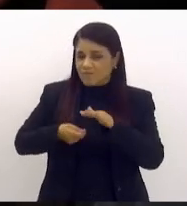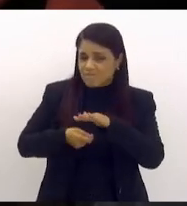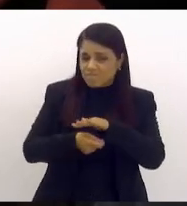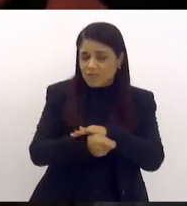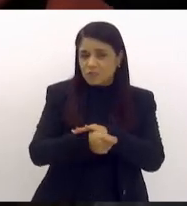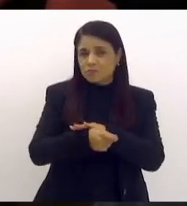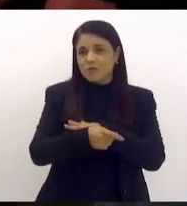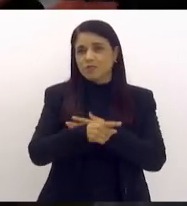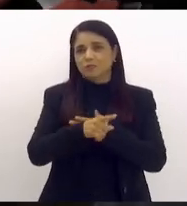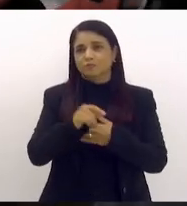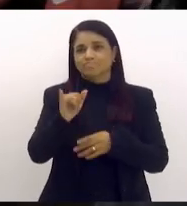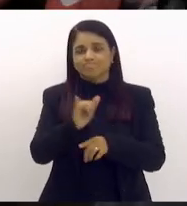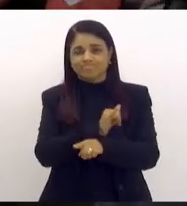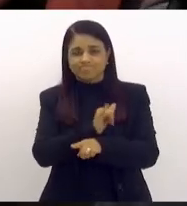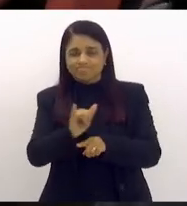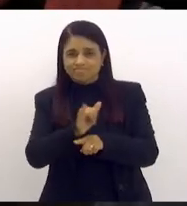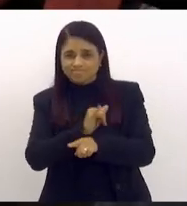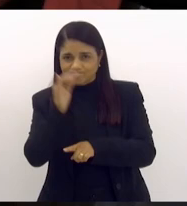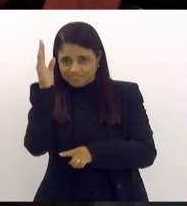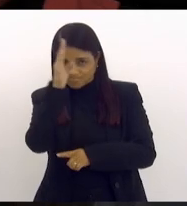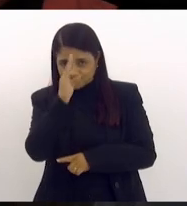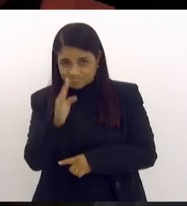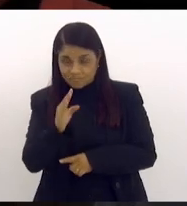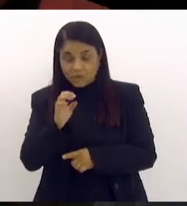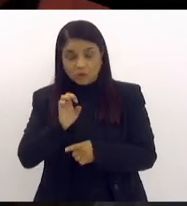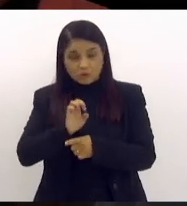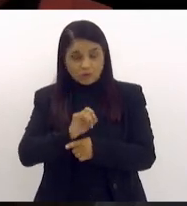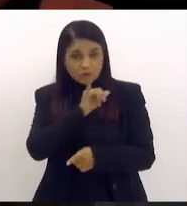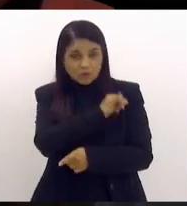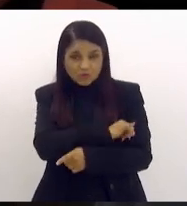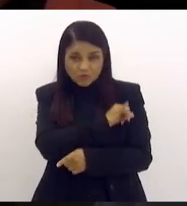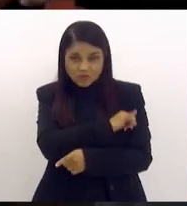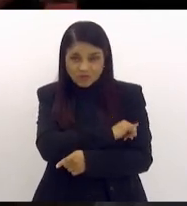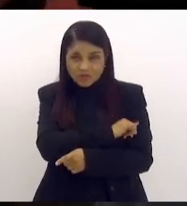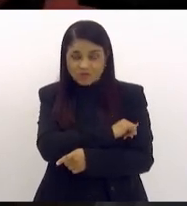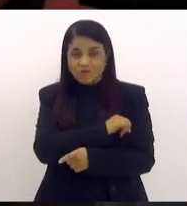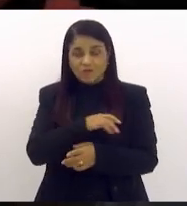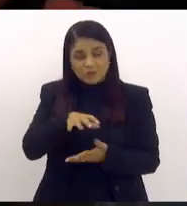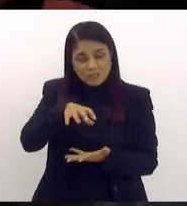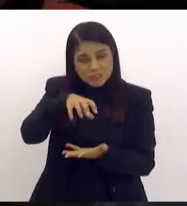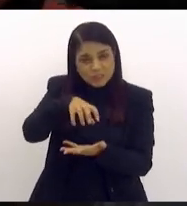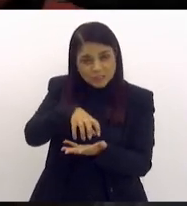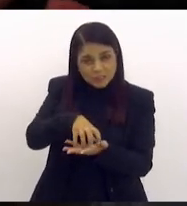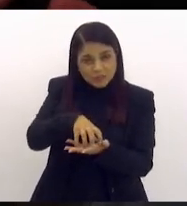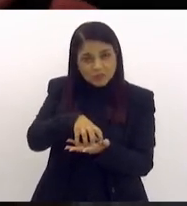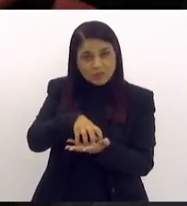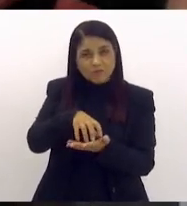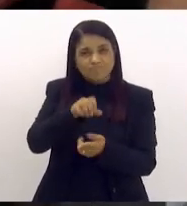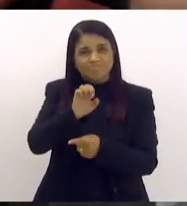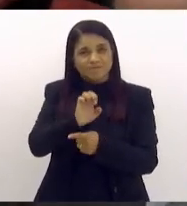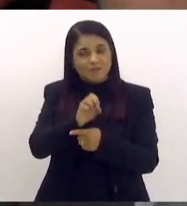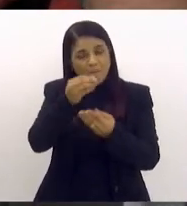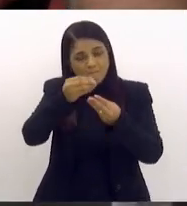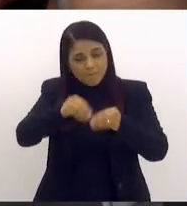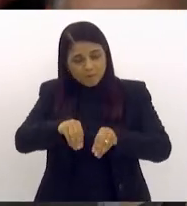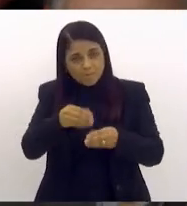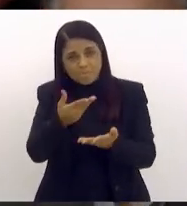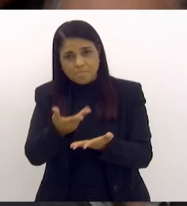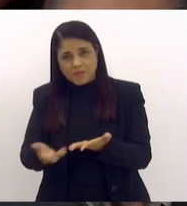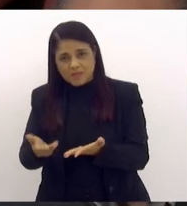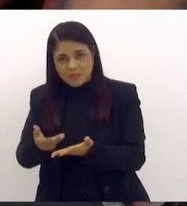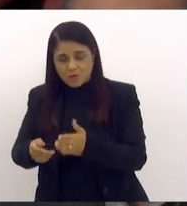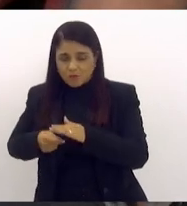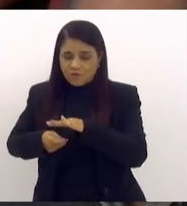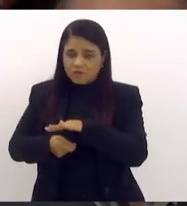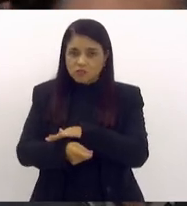estratégico para economia Nacional o Rio de Janeiro sem sombra de dúvida foi o setor foi o estado da federação que mais perdeu com desinvestimento